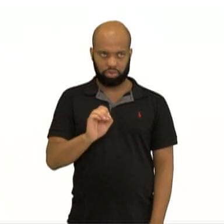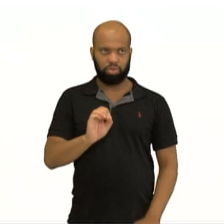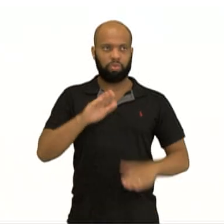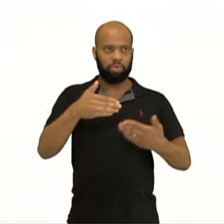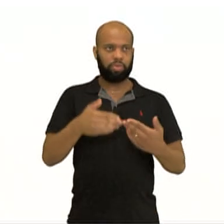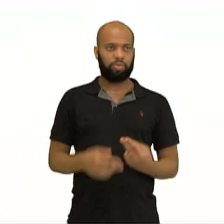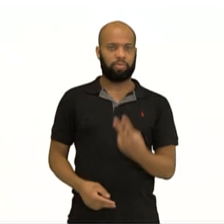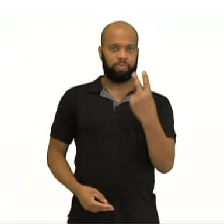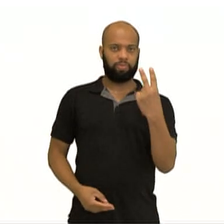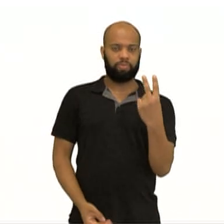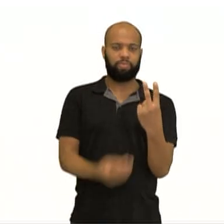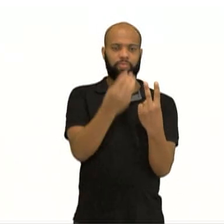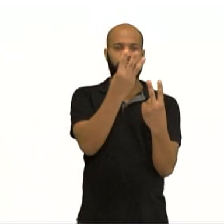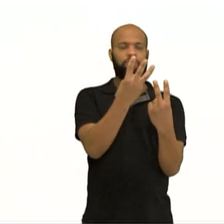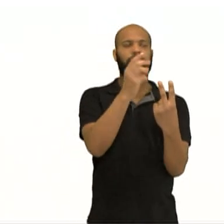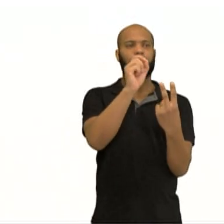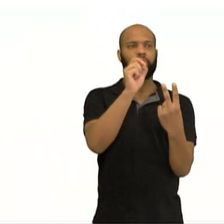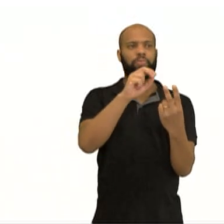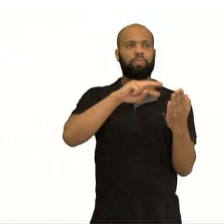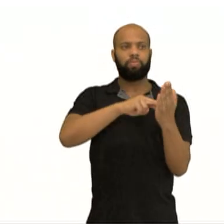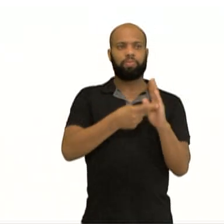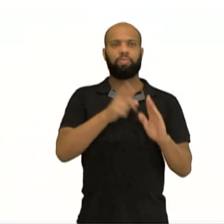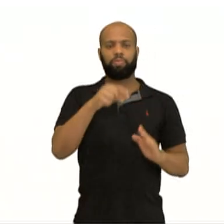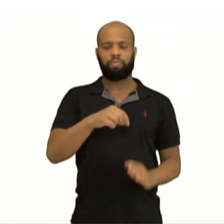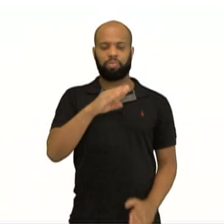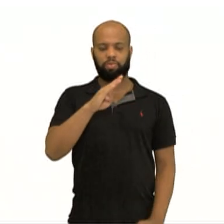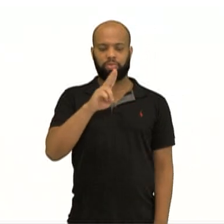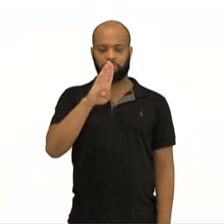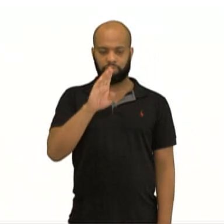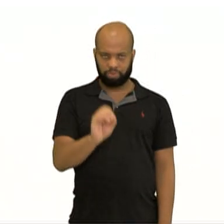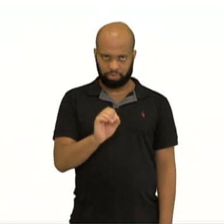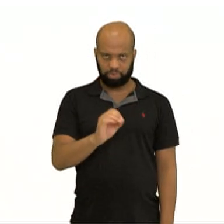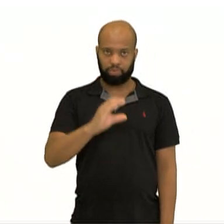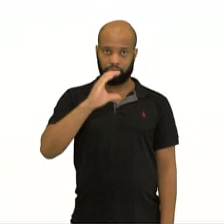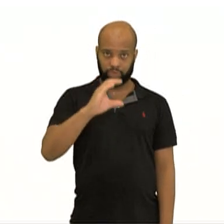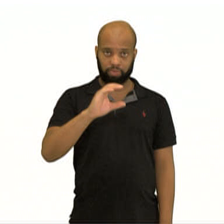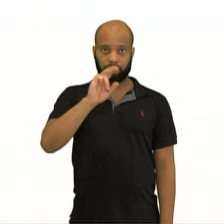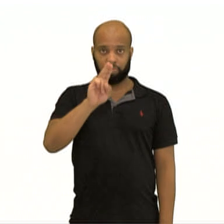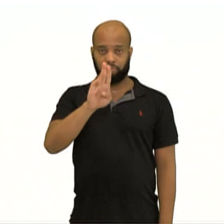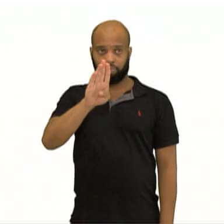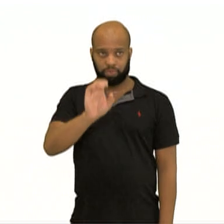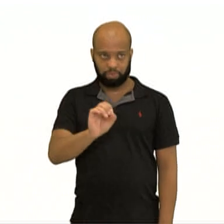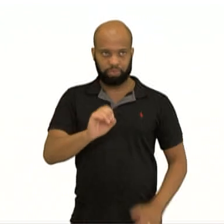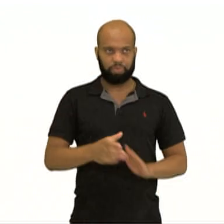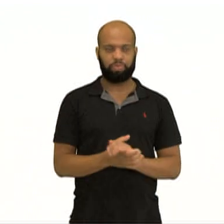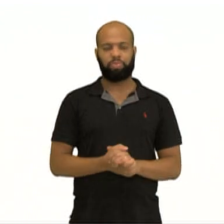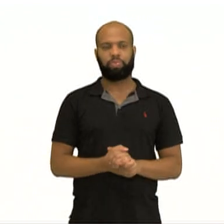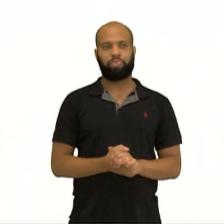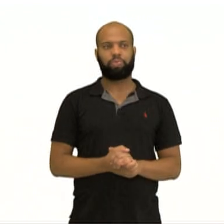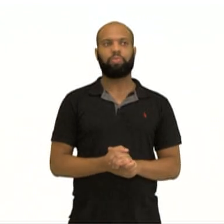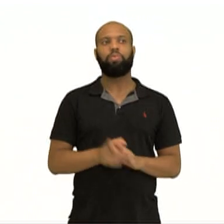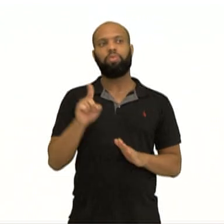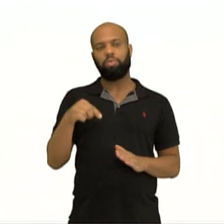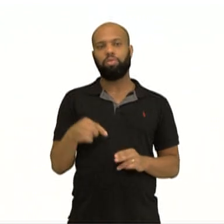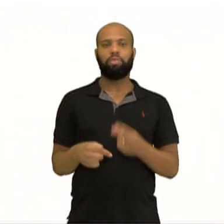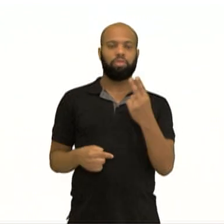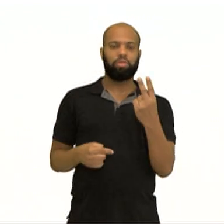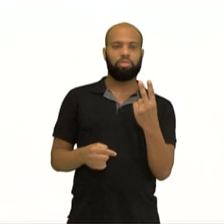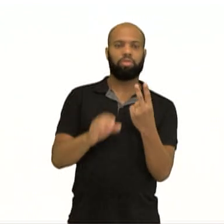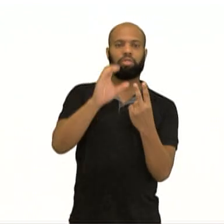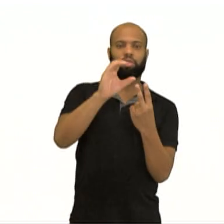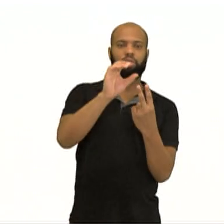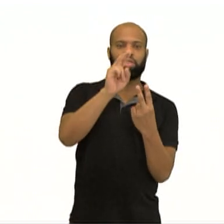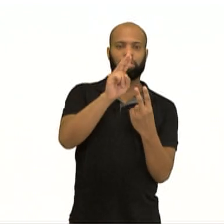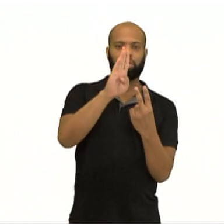2 elevado a um expoente 3, eu posso dizer que é o cubo de 2, ou 2 elevado ao cubo, ou 2 elevado à terceira potência. Mas